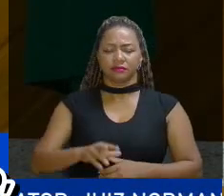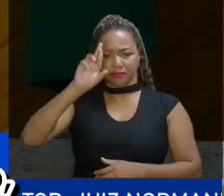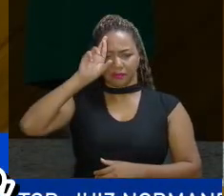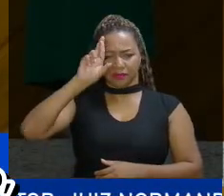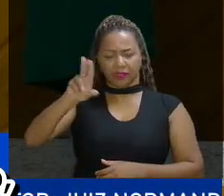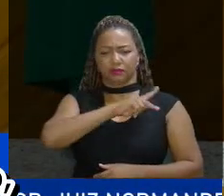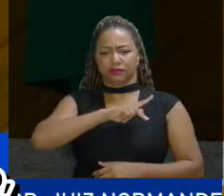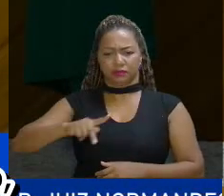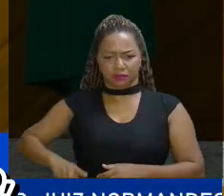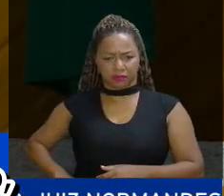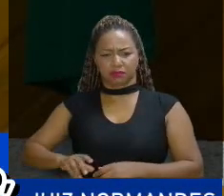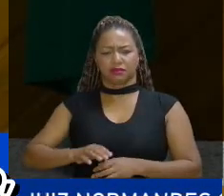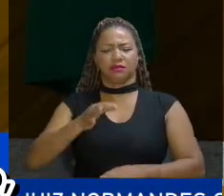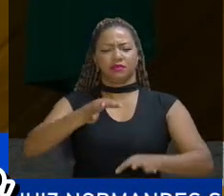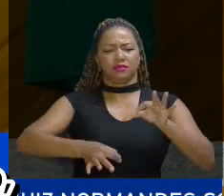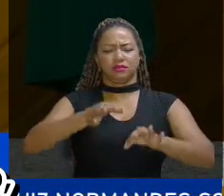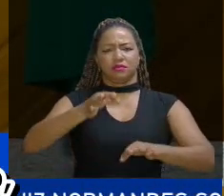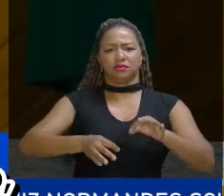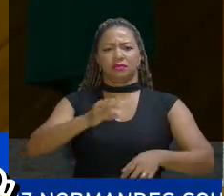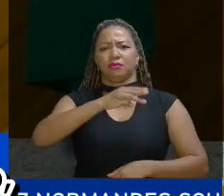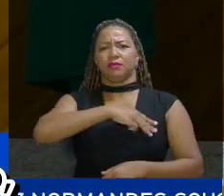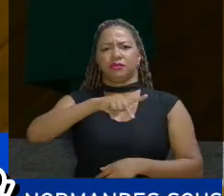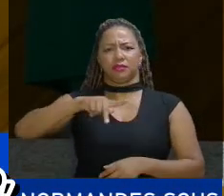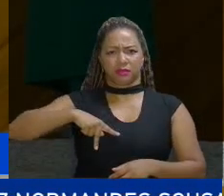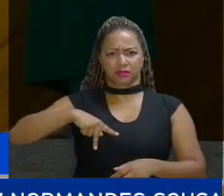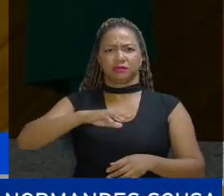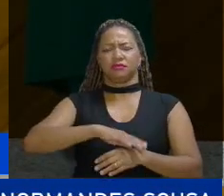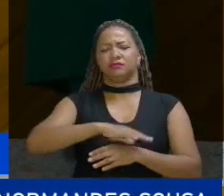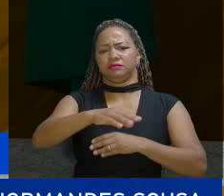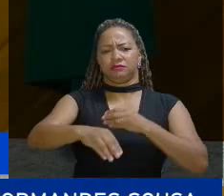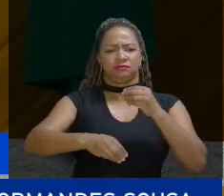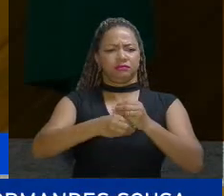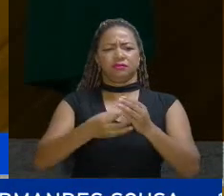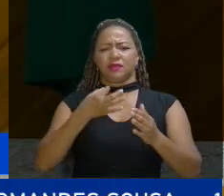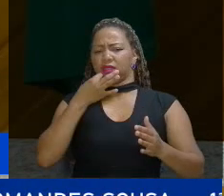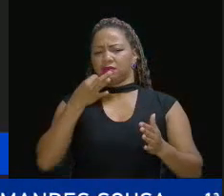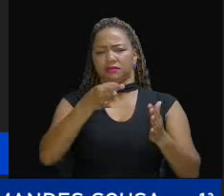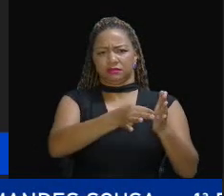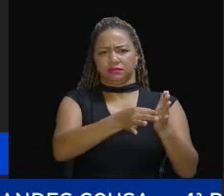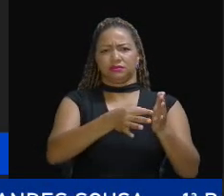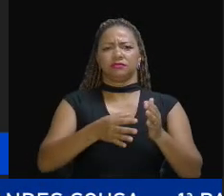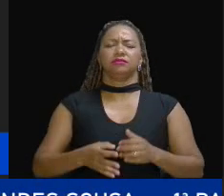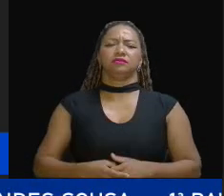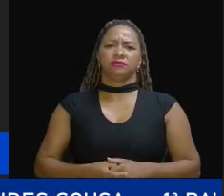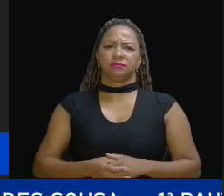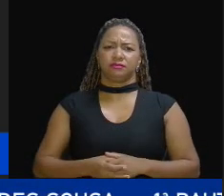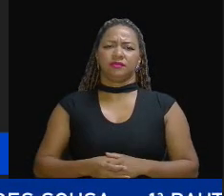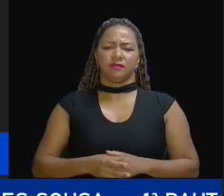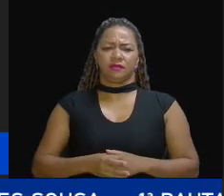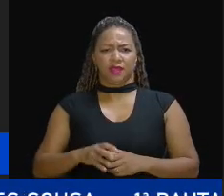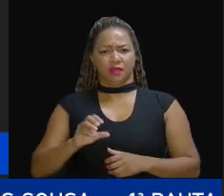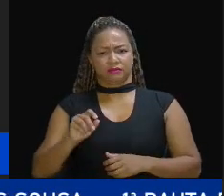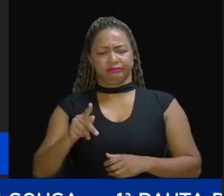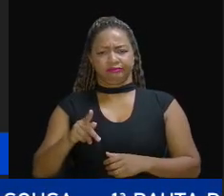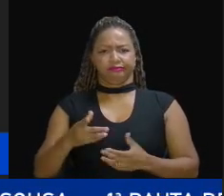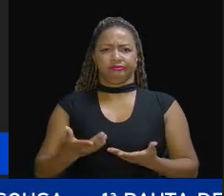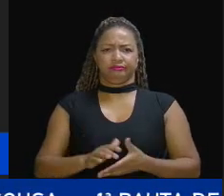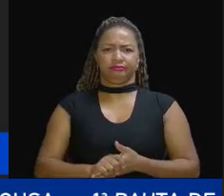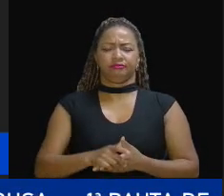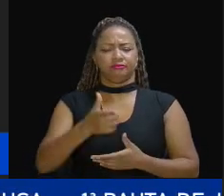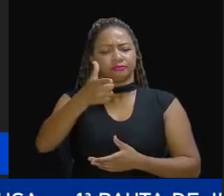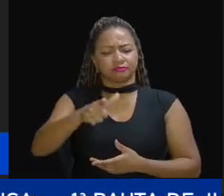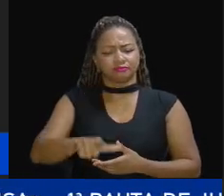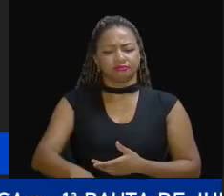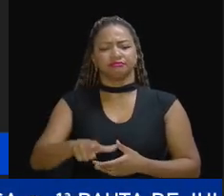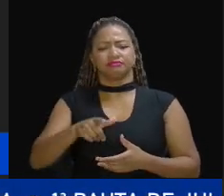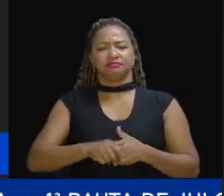Excelentíssimo senhor presidente, excelentíssimos julgadores, o Ministério Público Eleitoral reitera os termos do parecer. Ok. Novamente com a